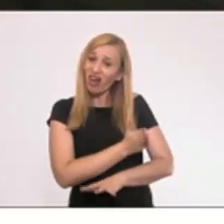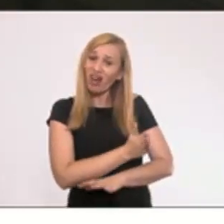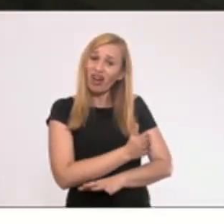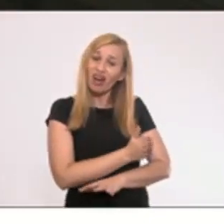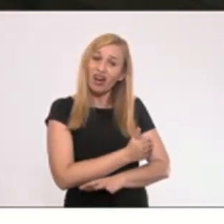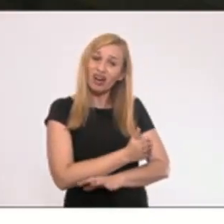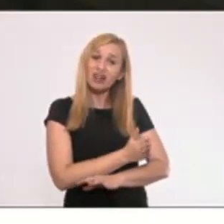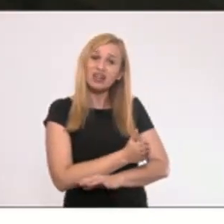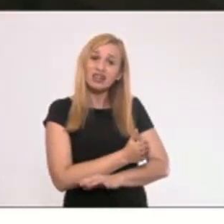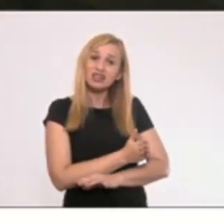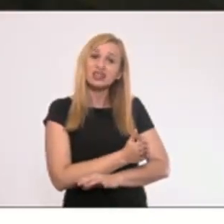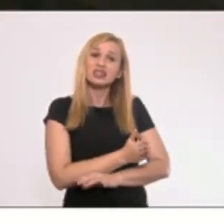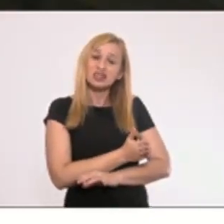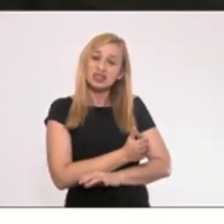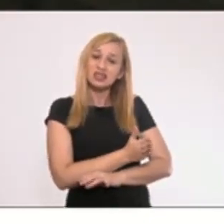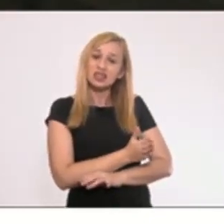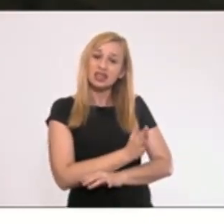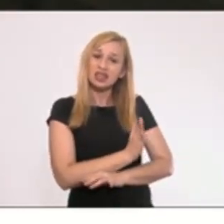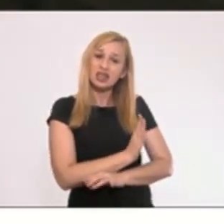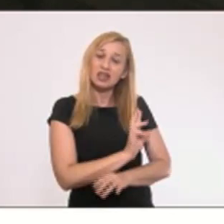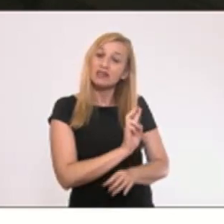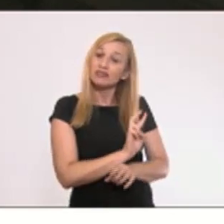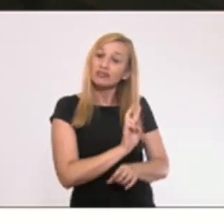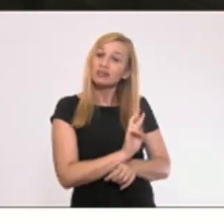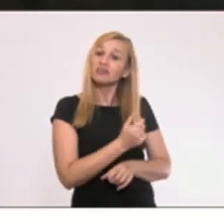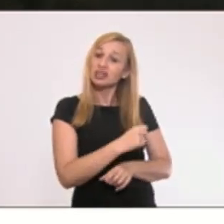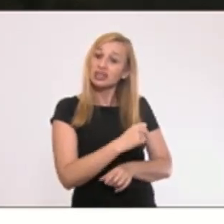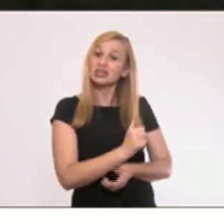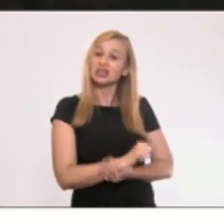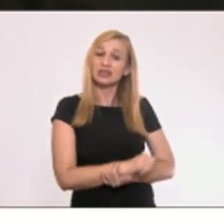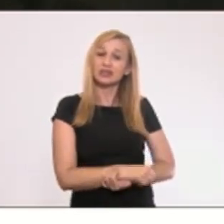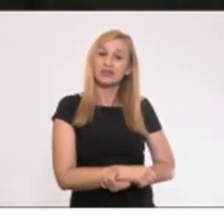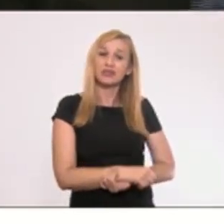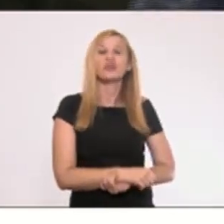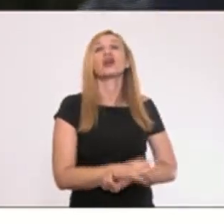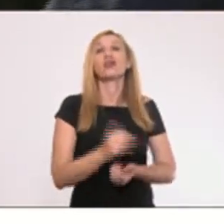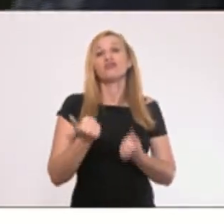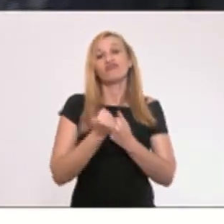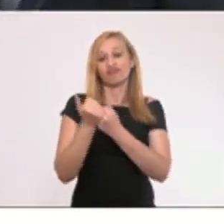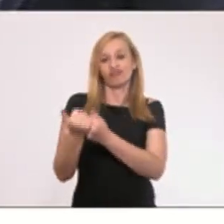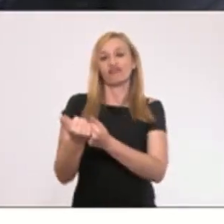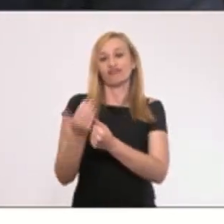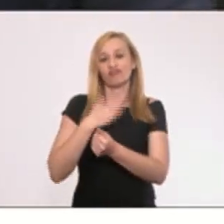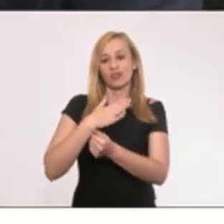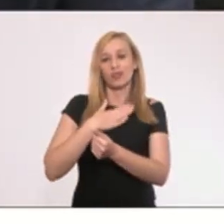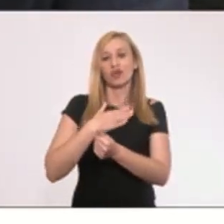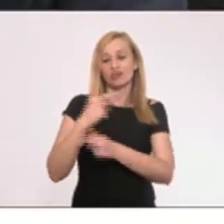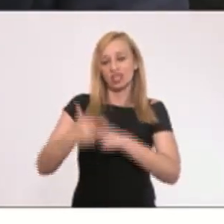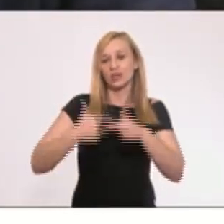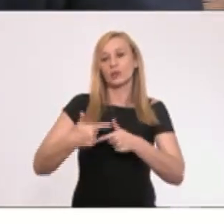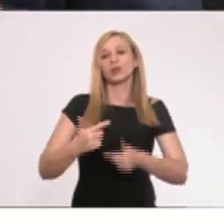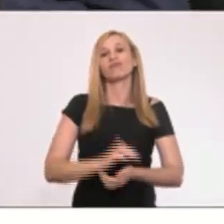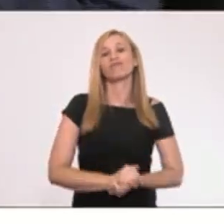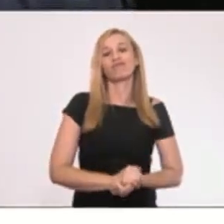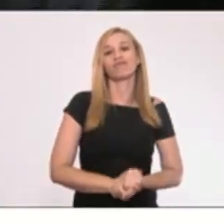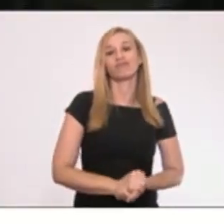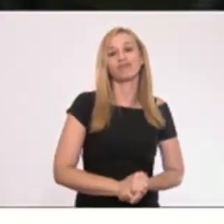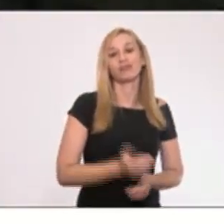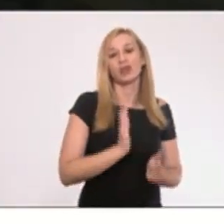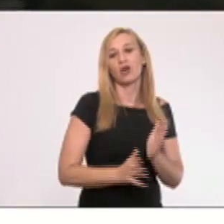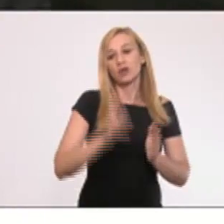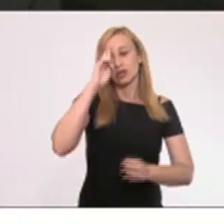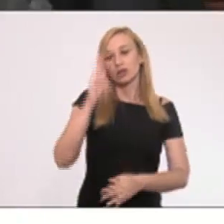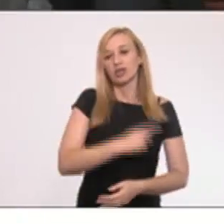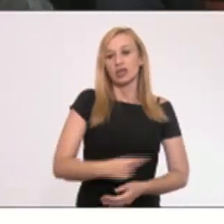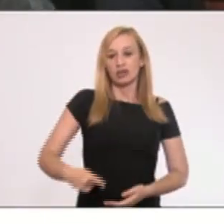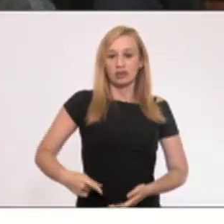profundamente adensada. Então, conte com a minha solidariedade nessa luta. Pela ordem, senhor